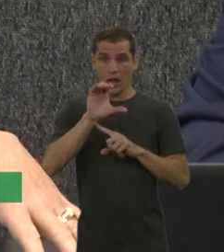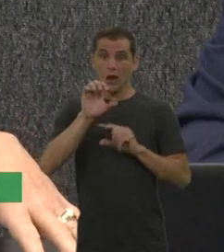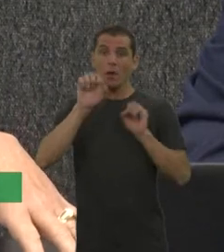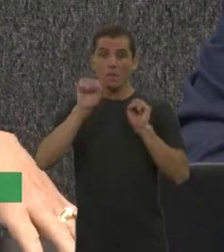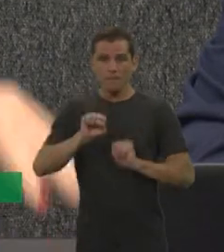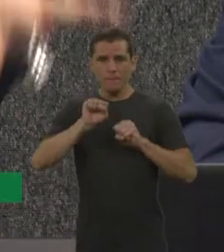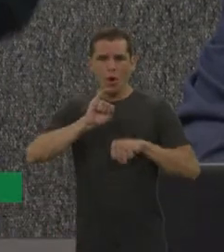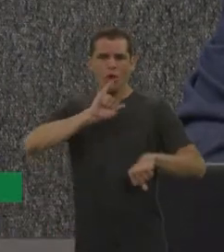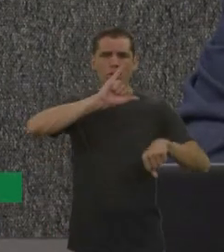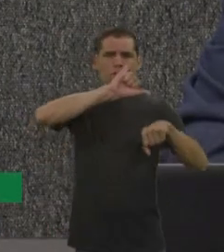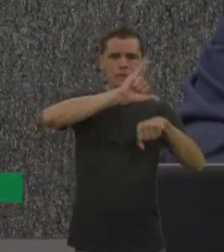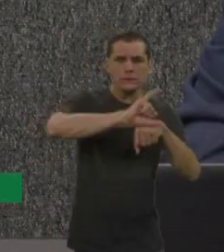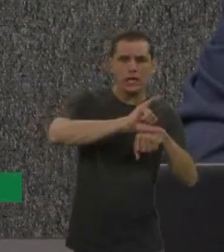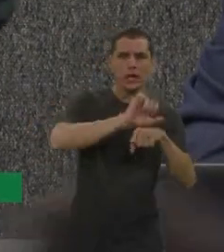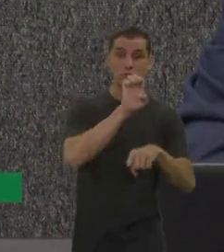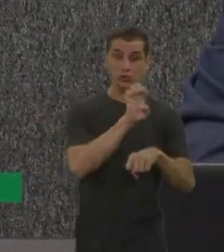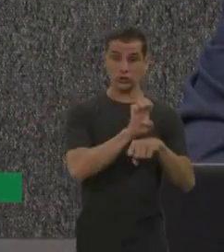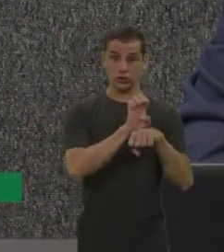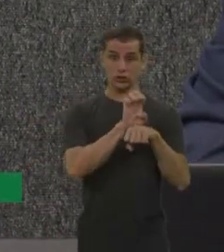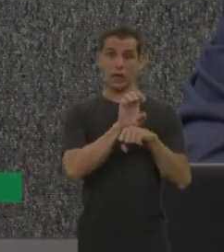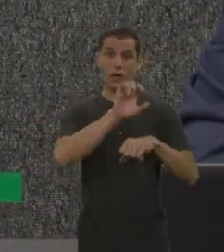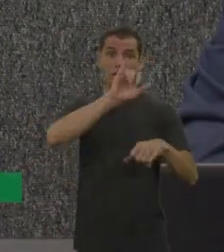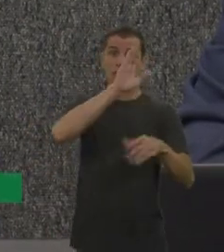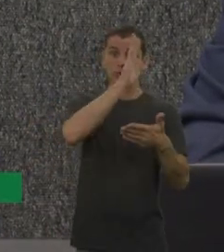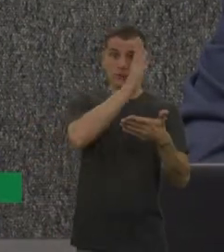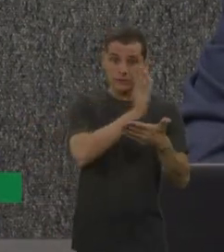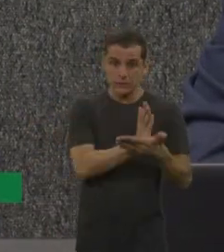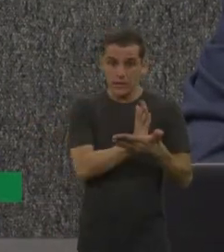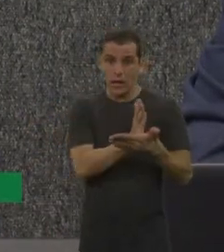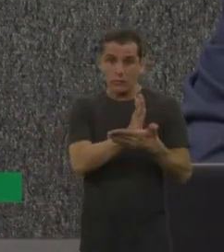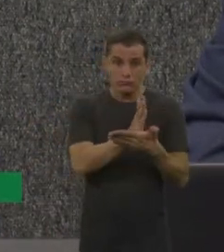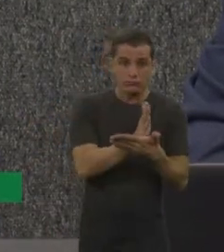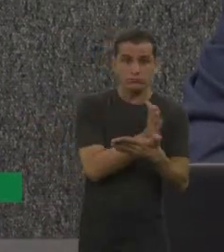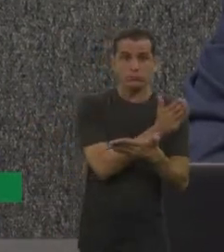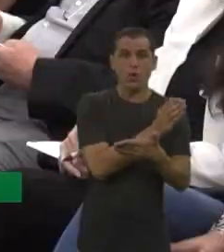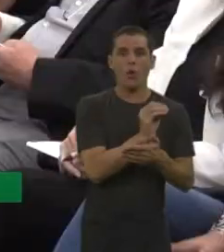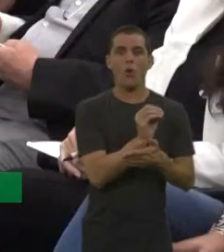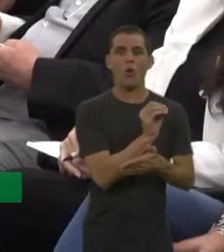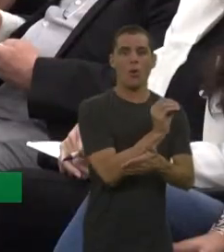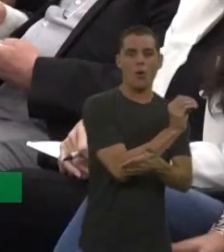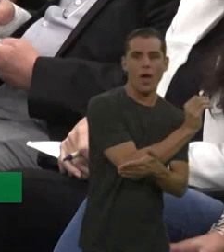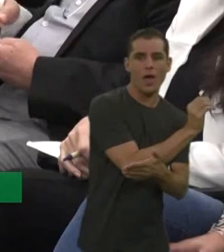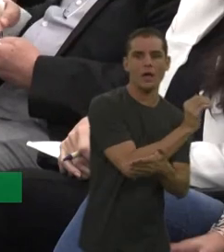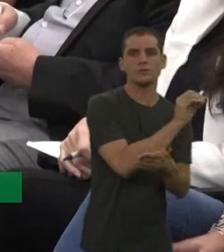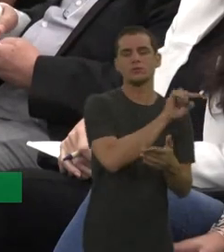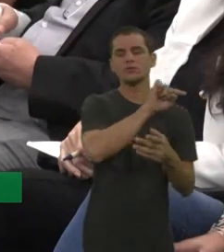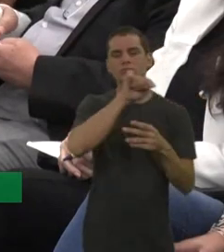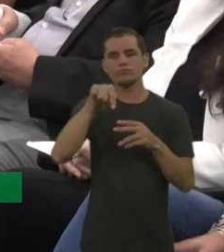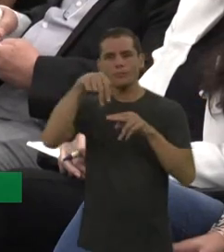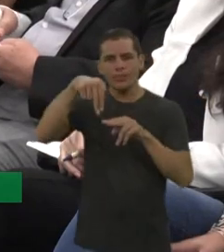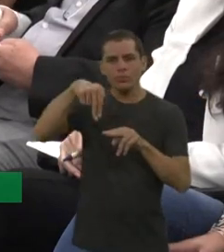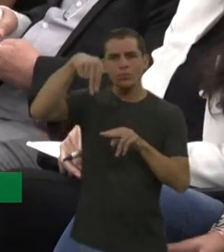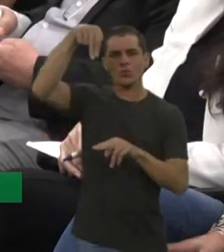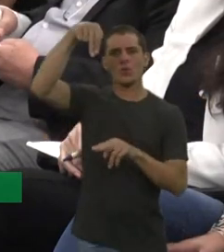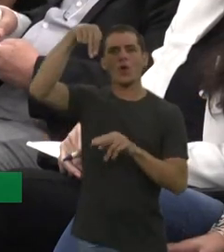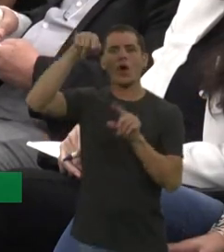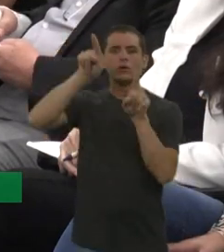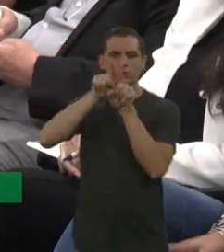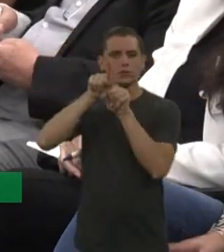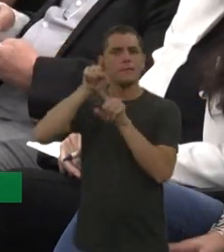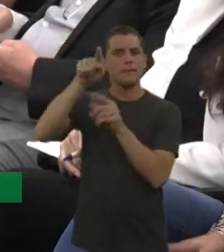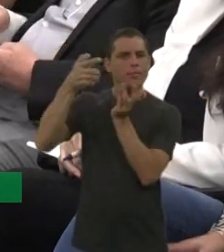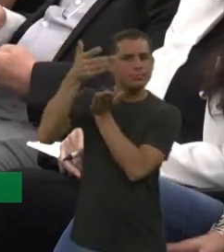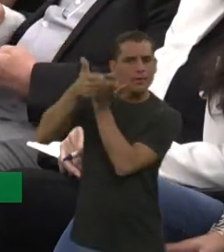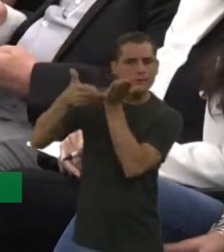do estado outro, norte outro e Grande Florianópolis. No mínimo, 4 serviços. Que a gente possa ter